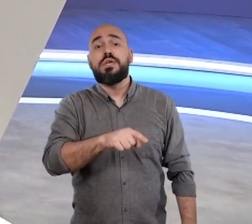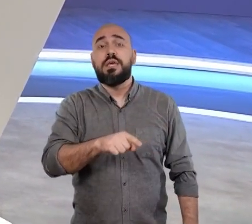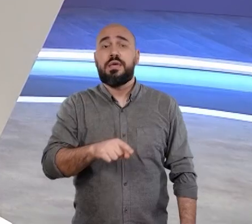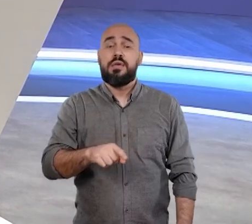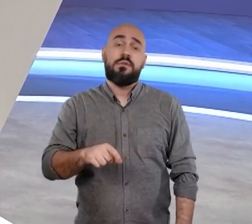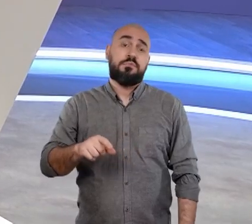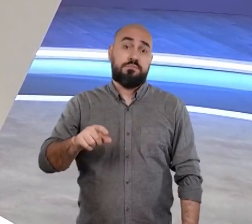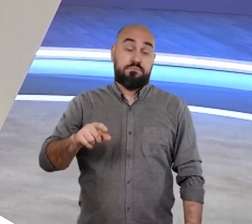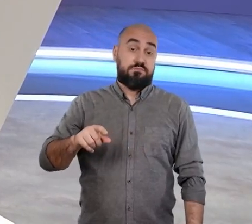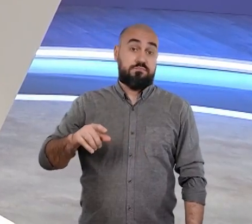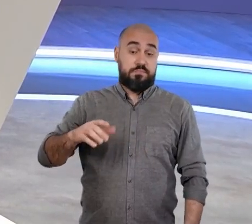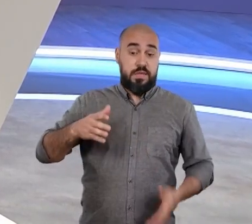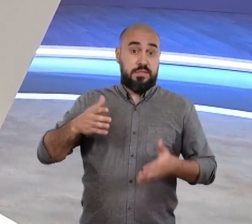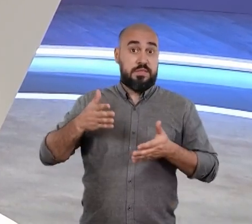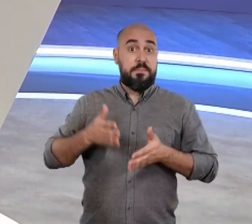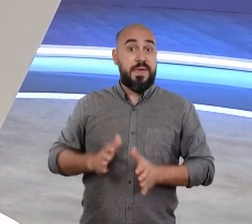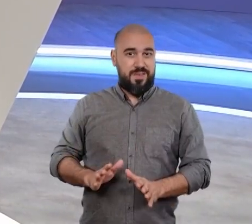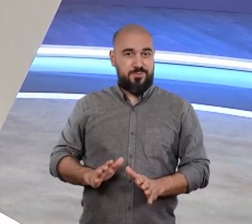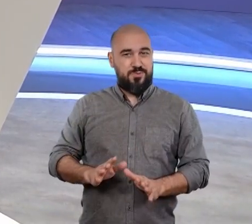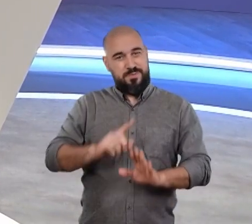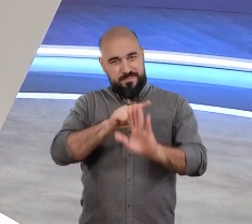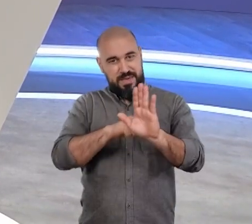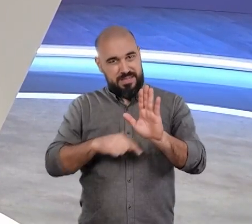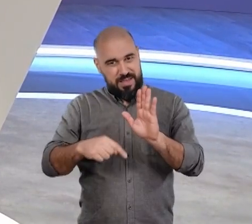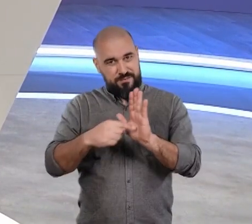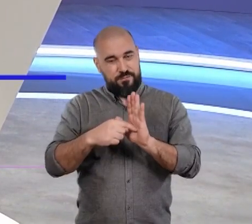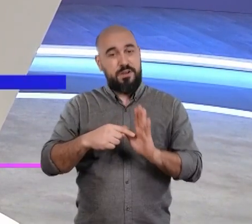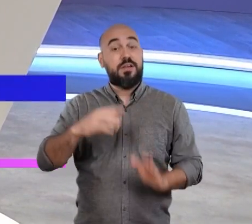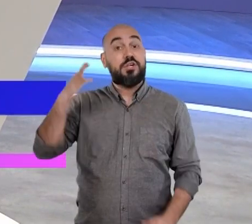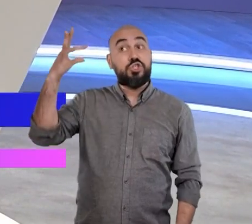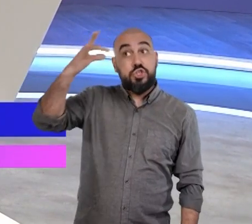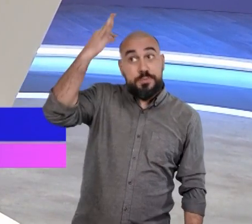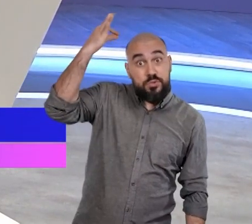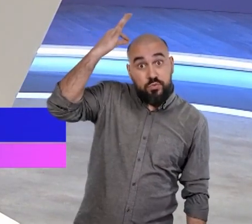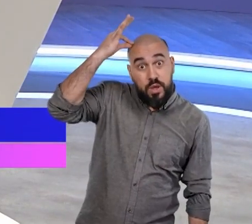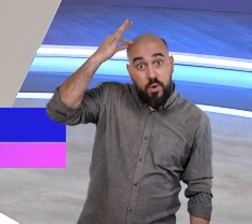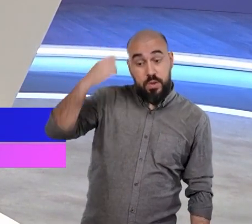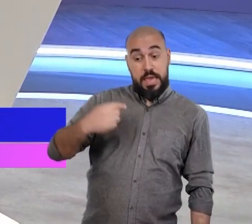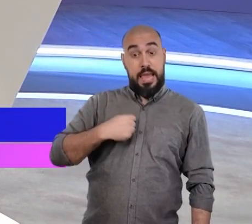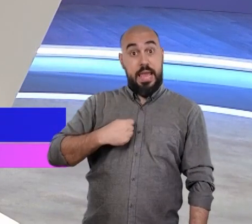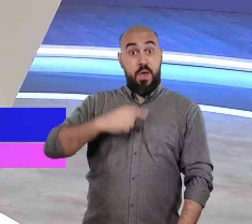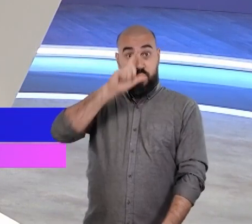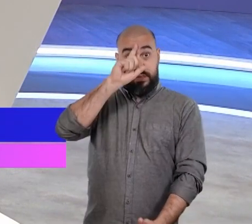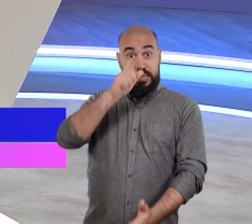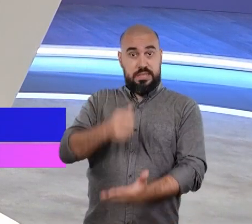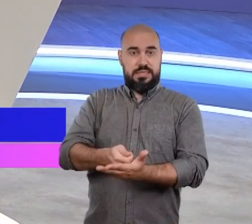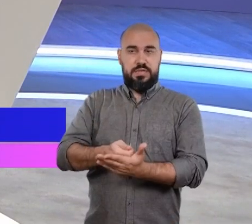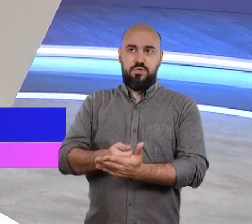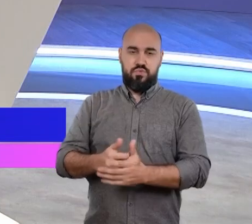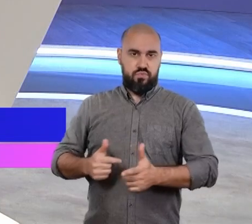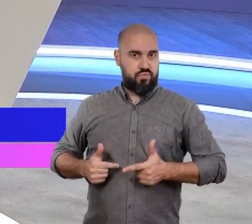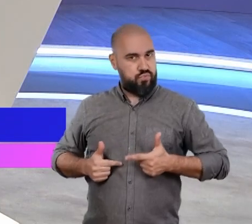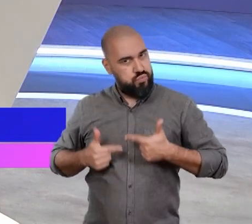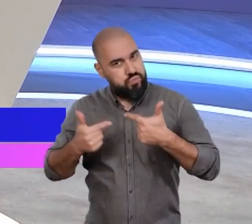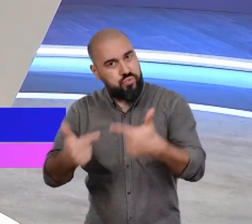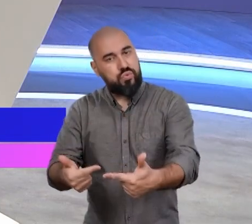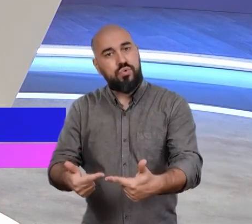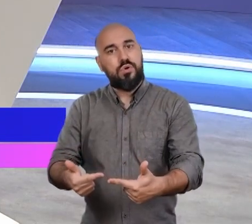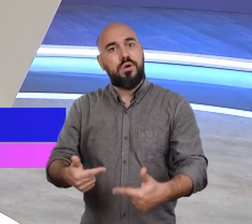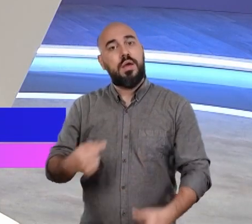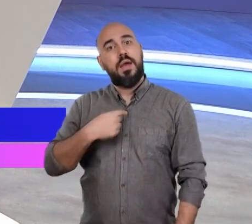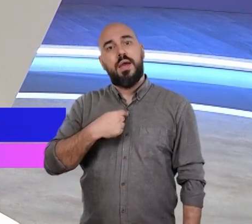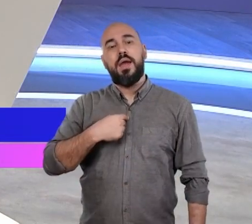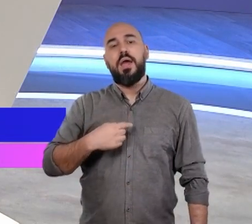esse nascimento espiritual é o nascimento que agora envolve escolha. Se você não decidiu nascer